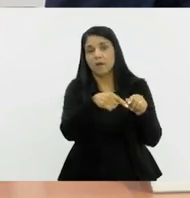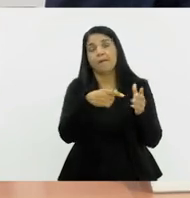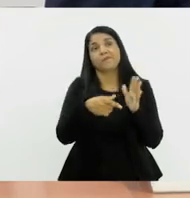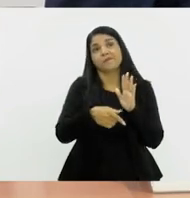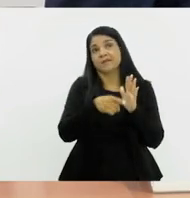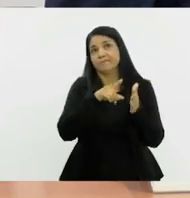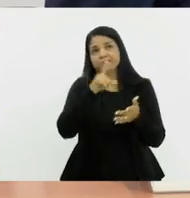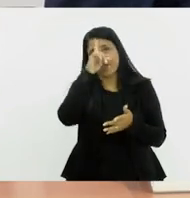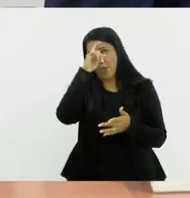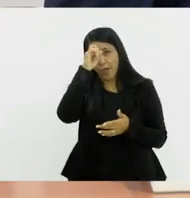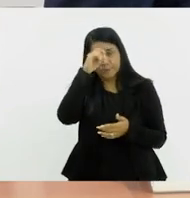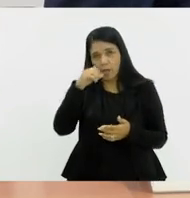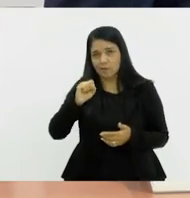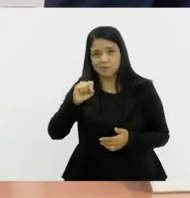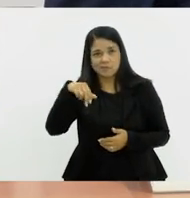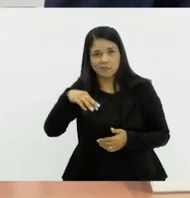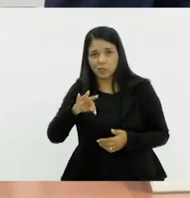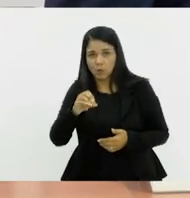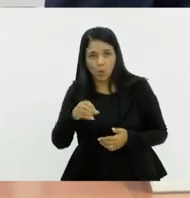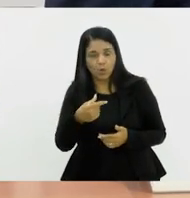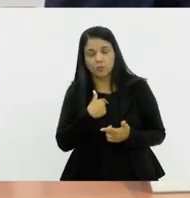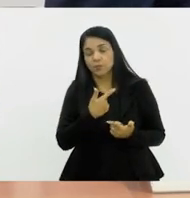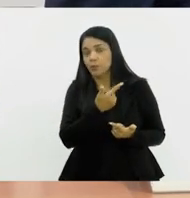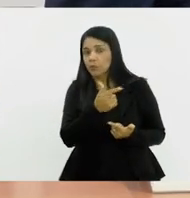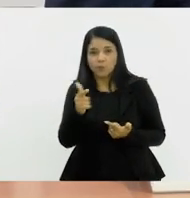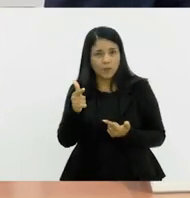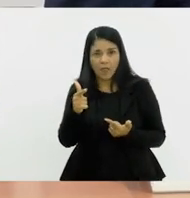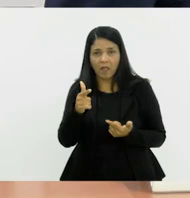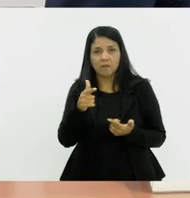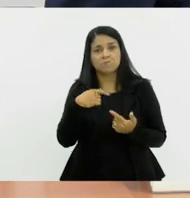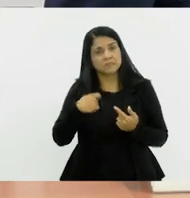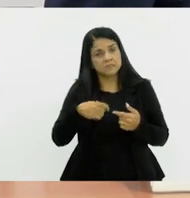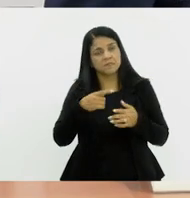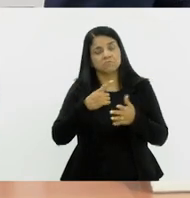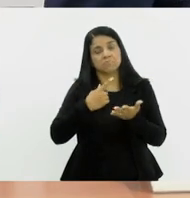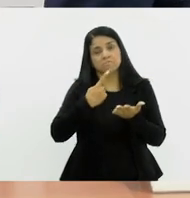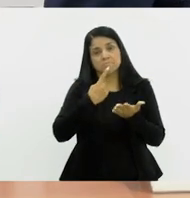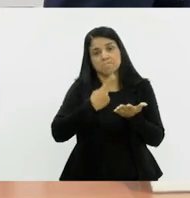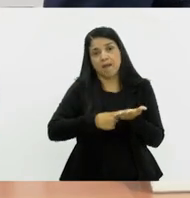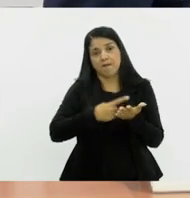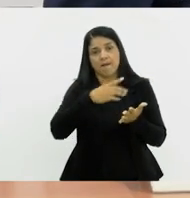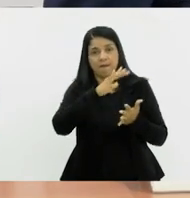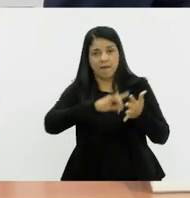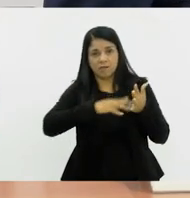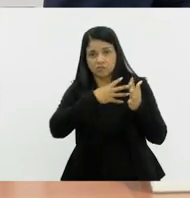dia, quem sabe, qual é a vaga. Então, vai na UPA, faz o raio-x